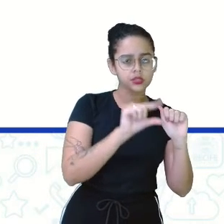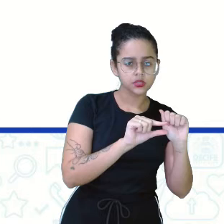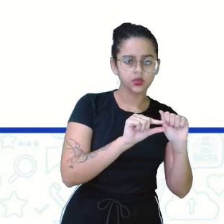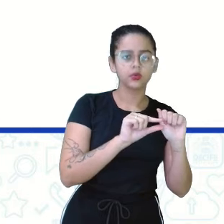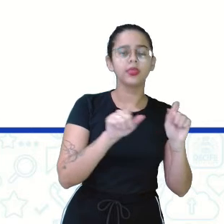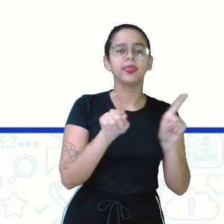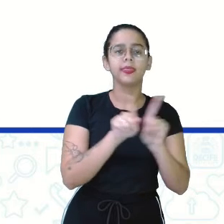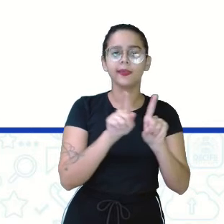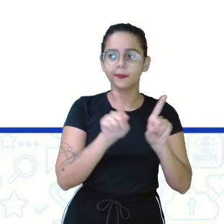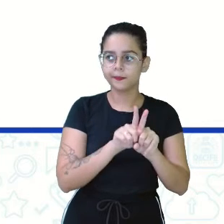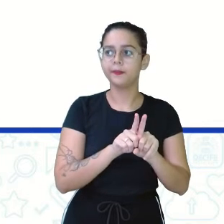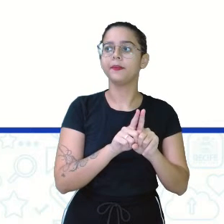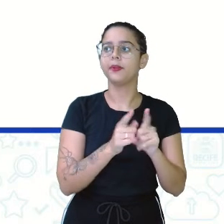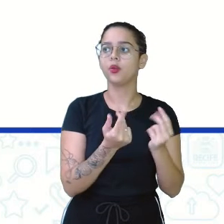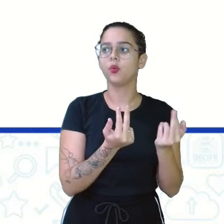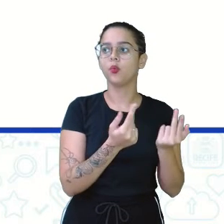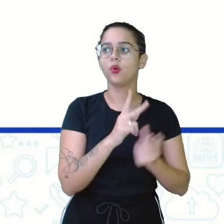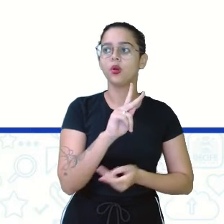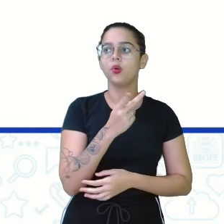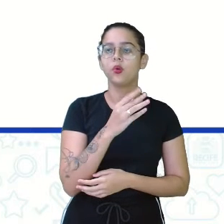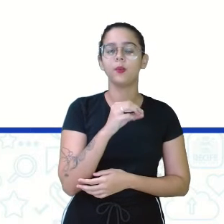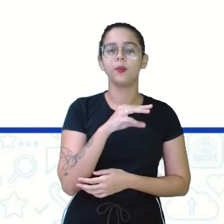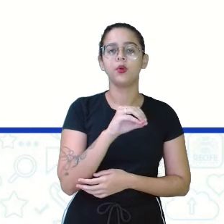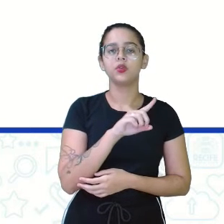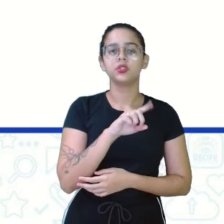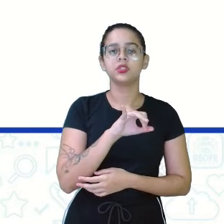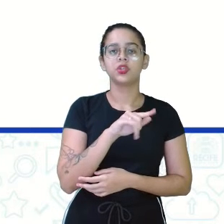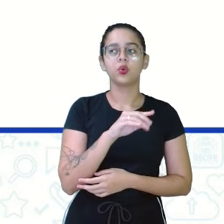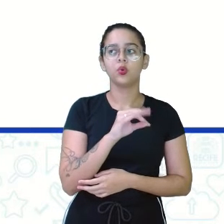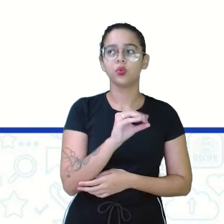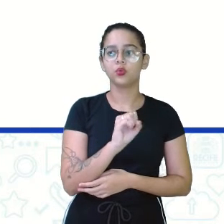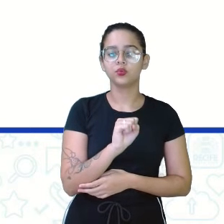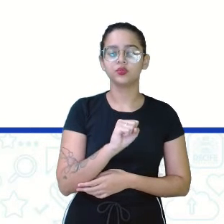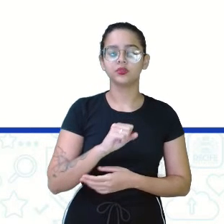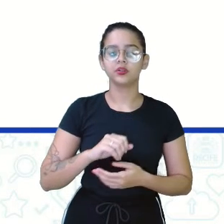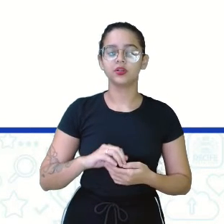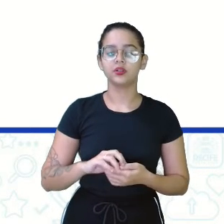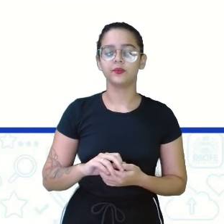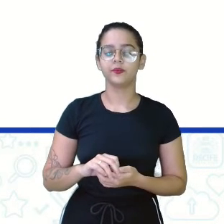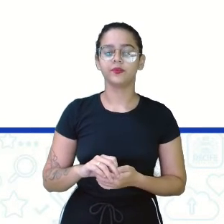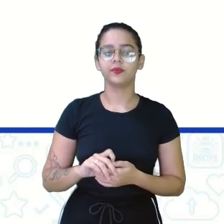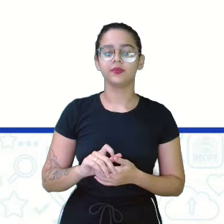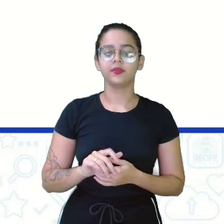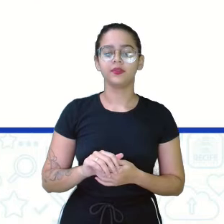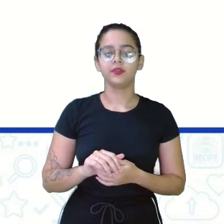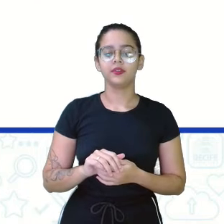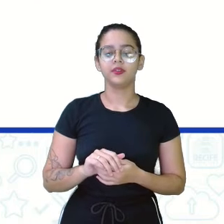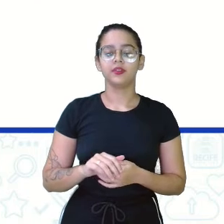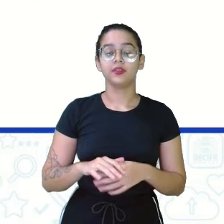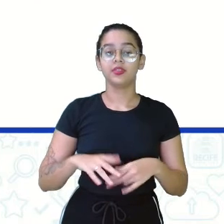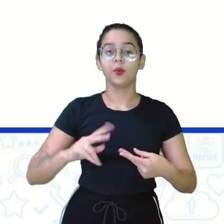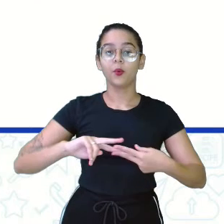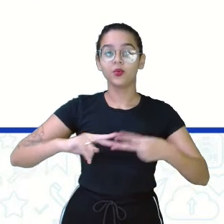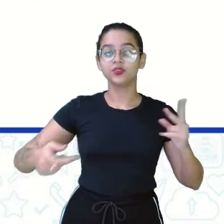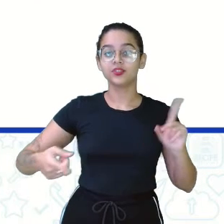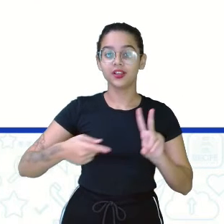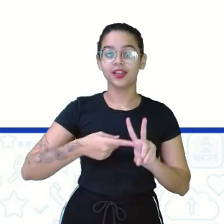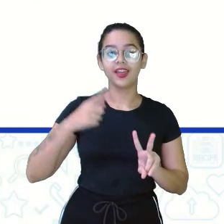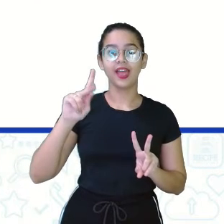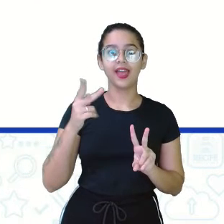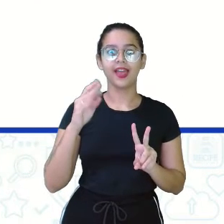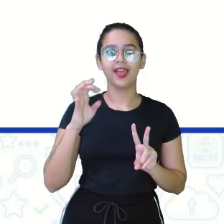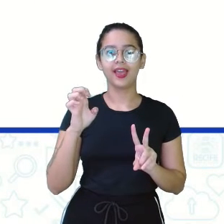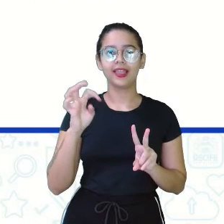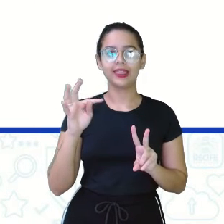par de alelos iguais, idênticos, tá certo? No outro caso, são os genes alelos